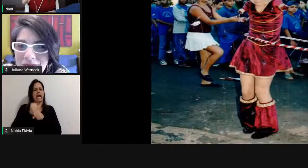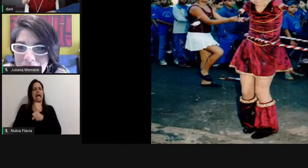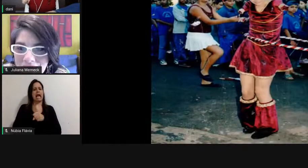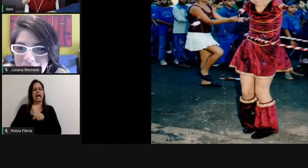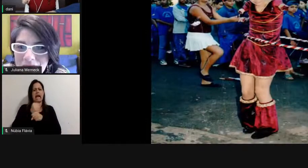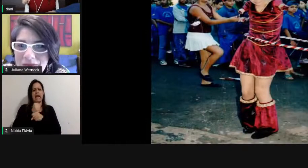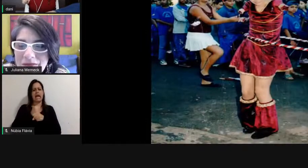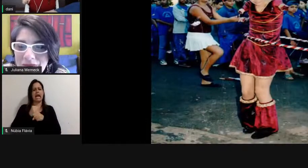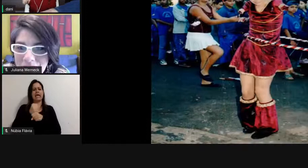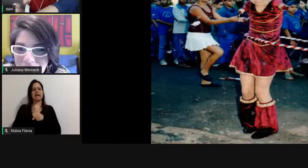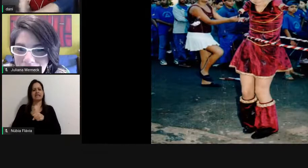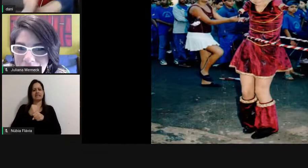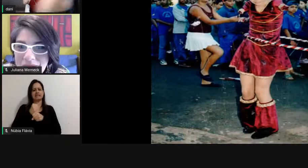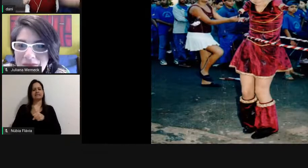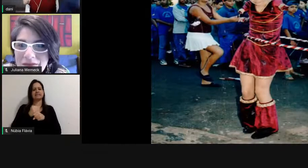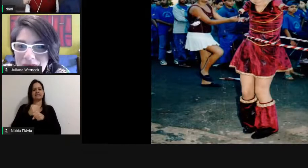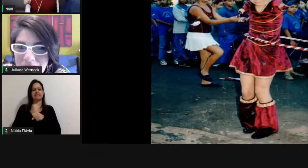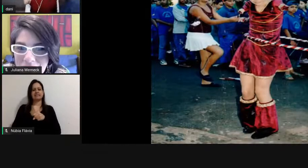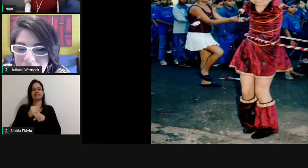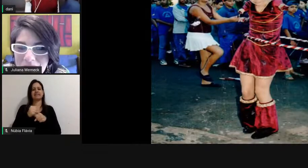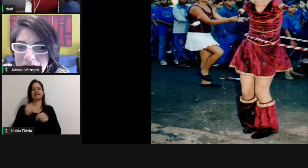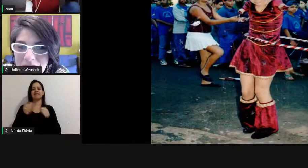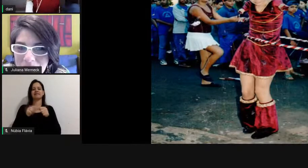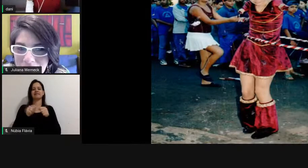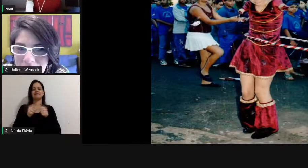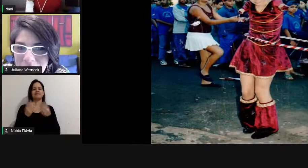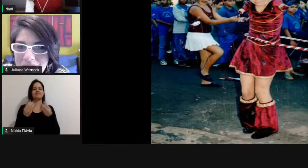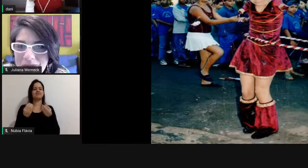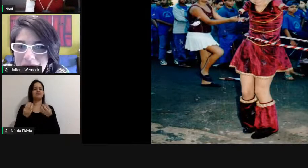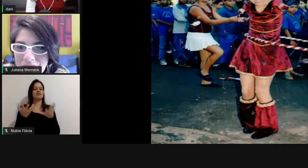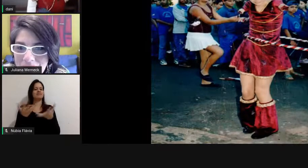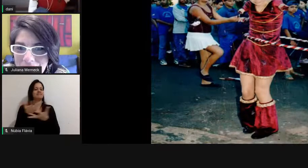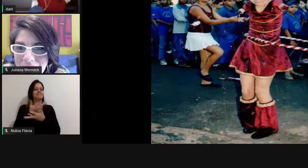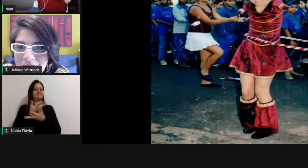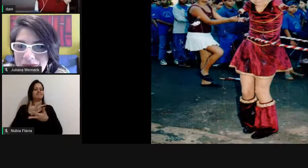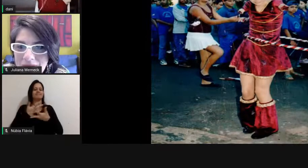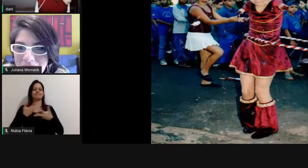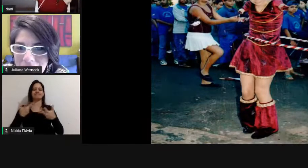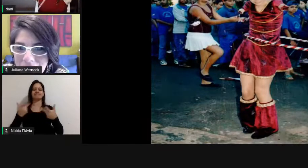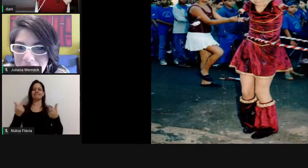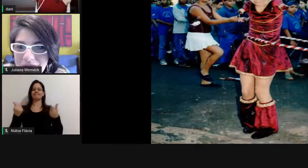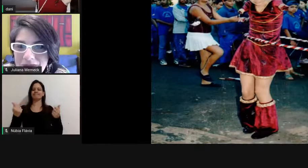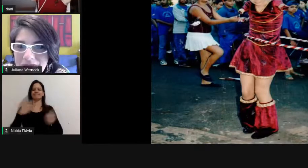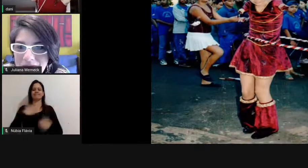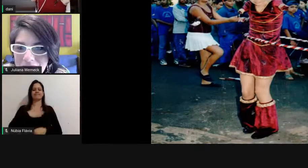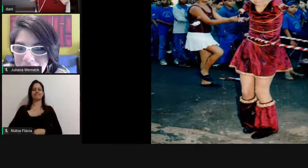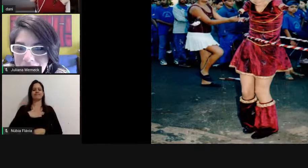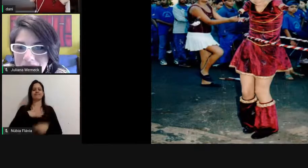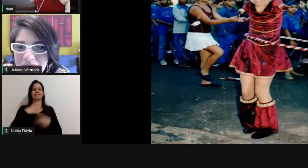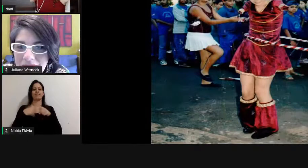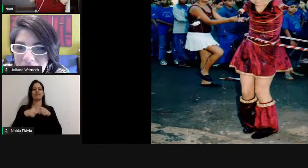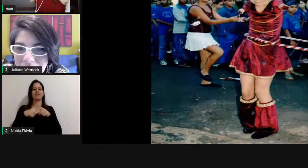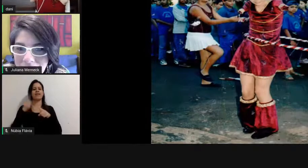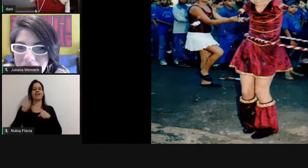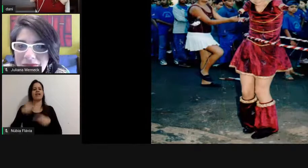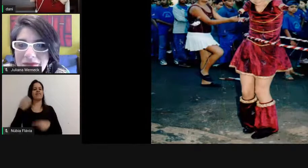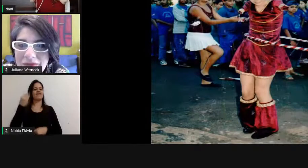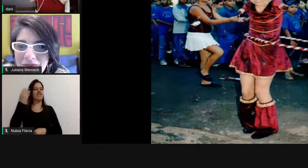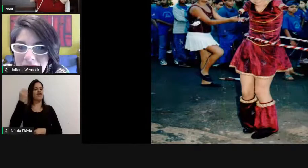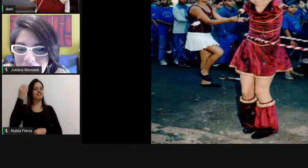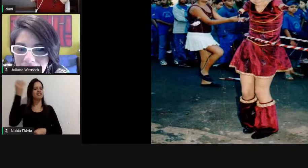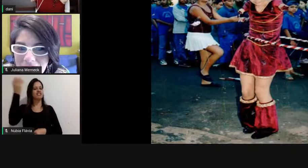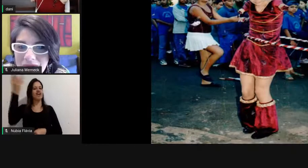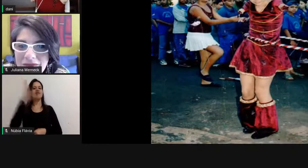e fazer parte da fanfarra foi uma coisa muito marcante, muito bacana para mim, porque na fanfarra a gente viajava, conhecia